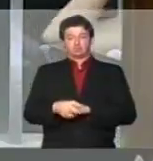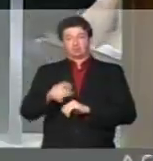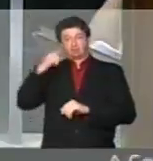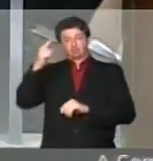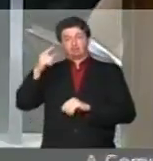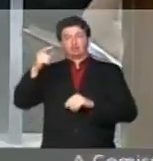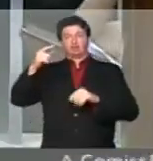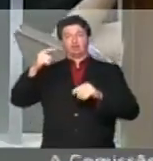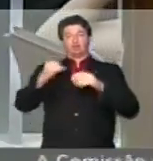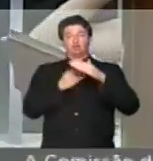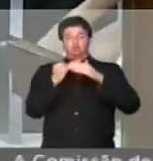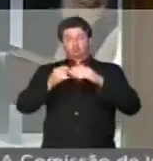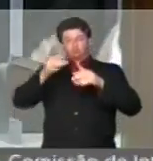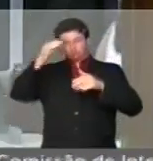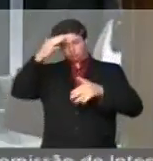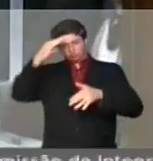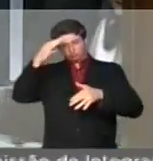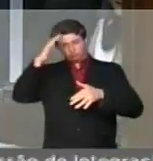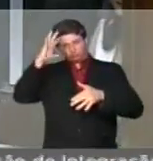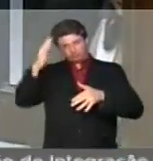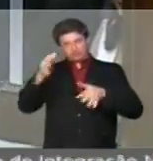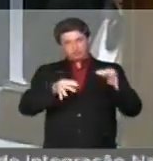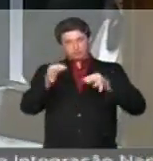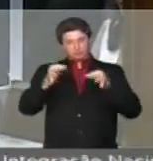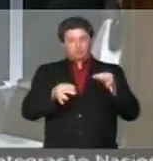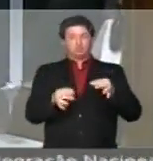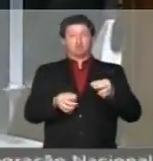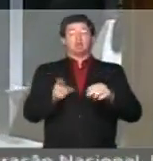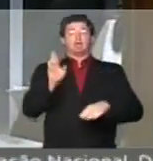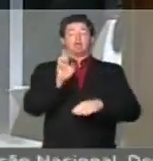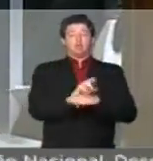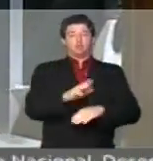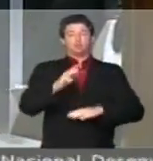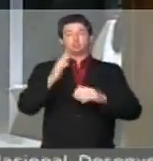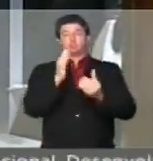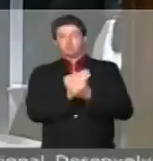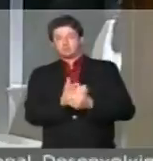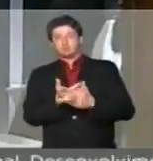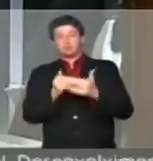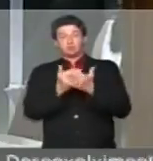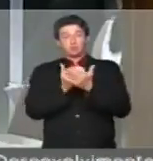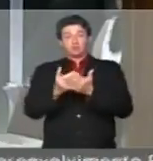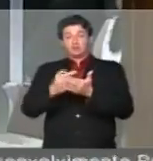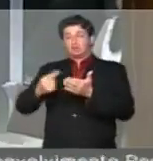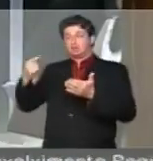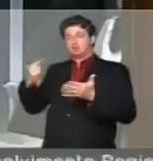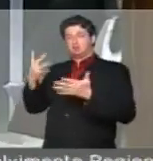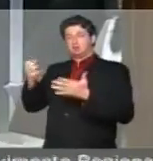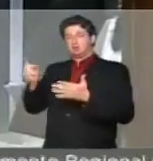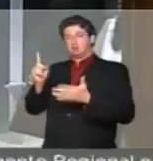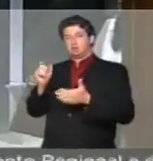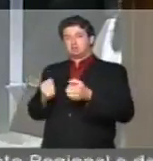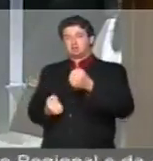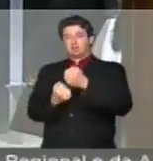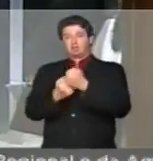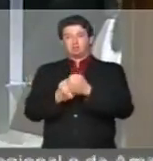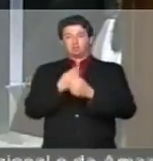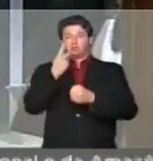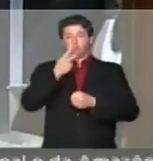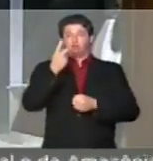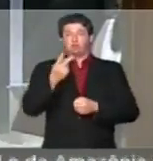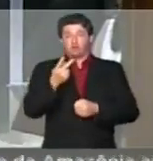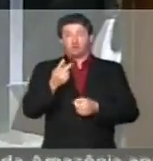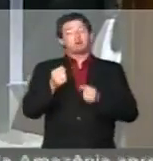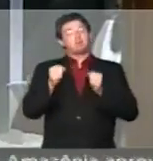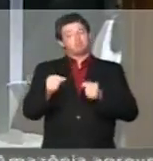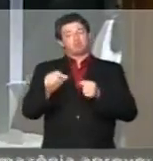órgão julgador, o julgamento dos recursos e dos processos de competência originária que não admitem sustentação oral